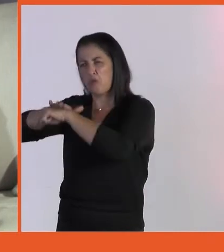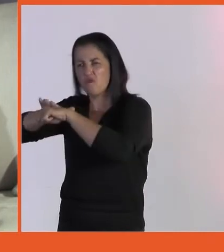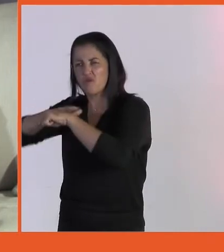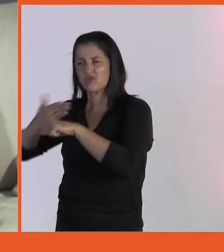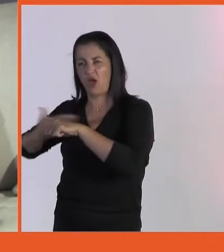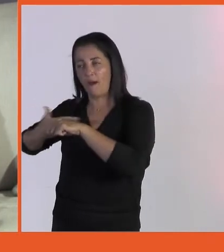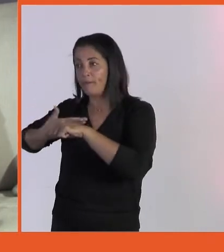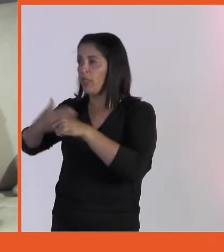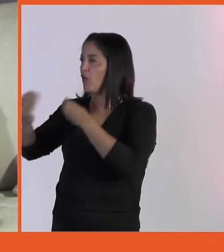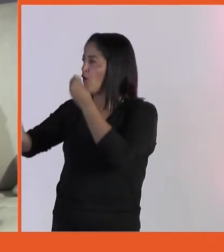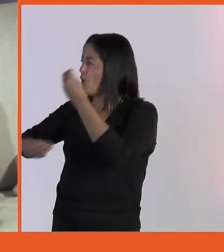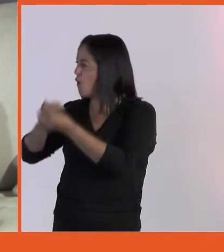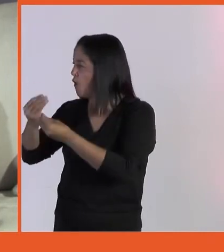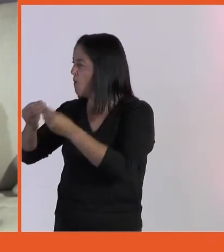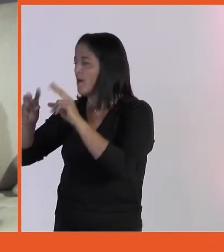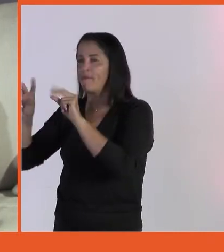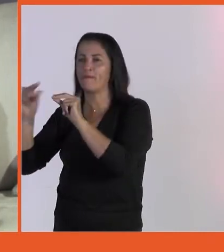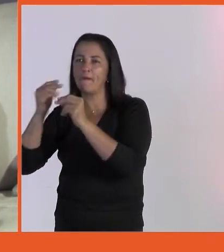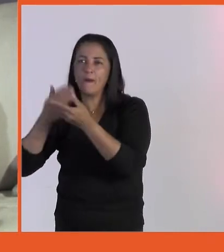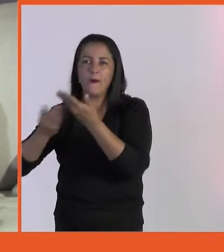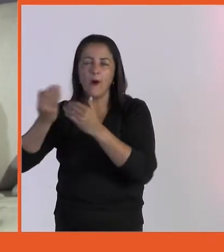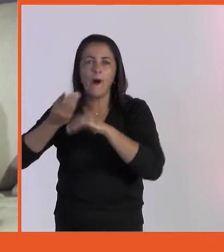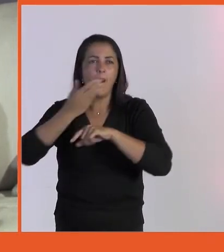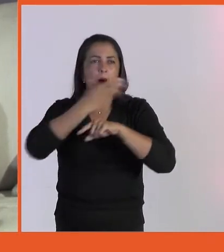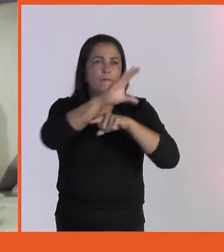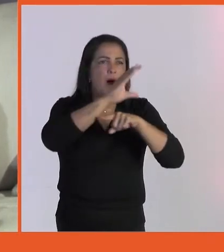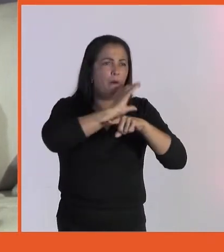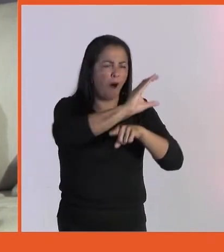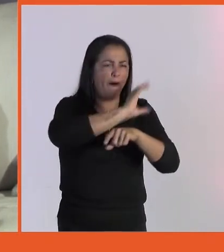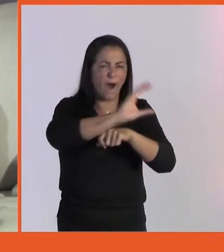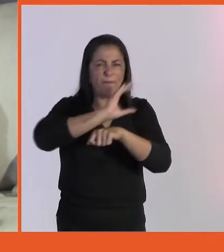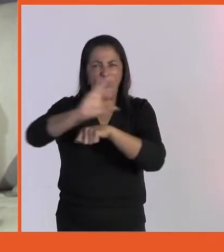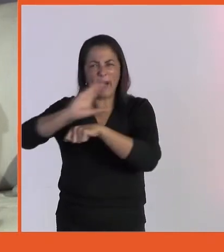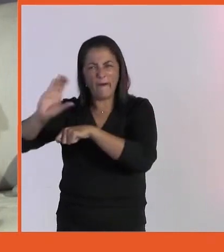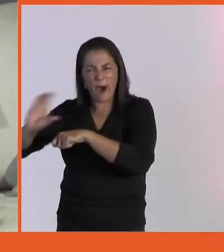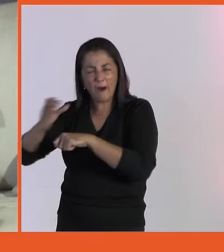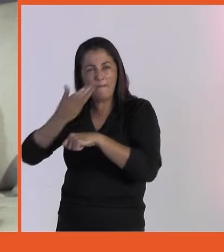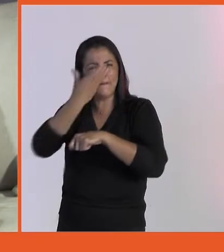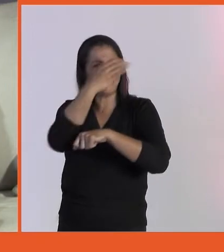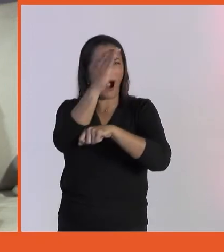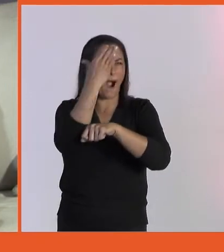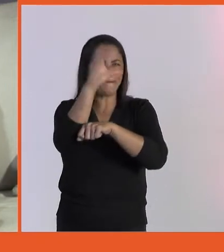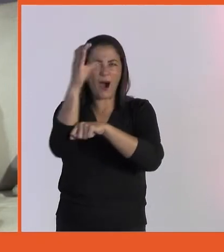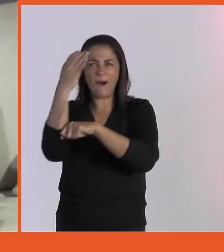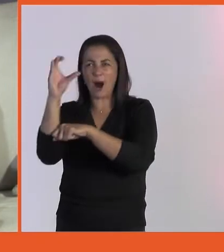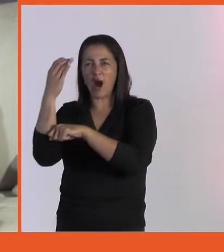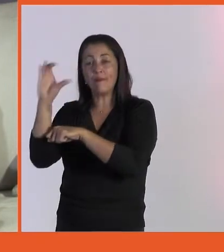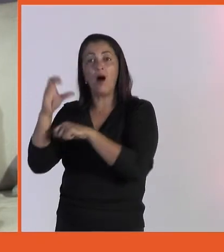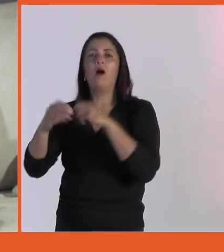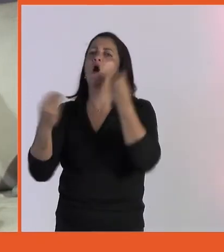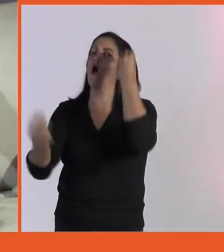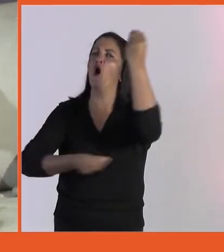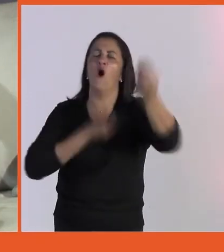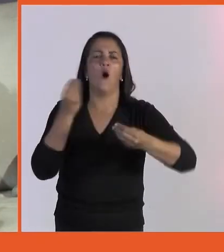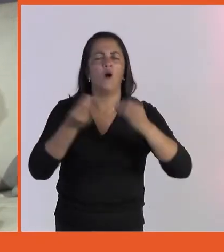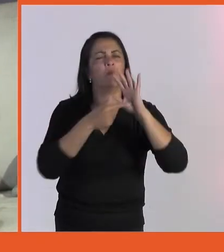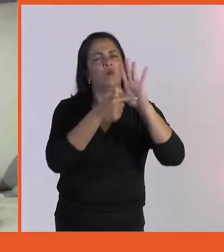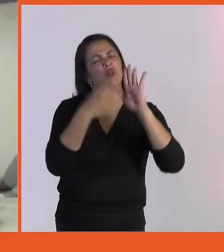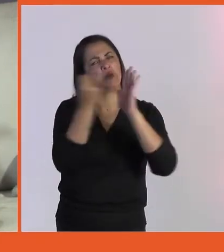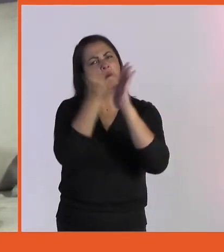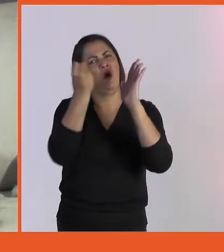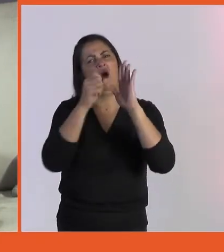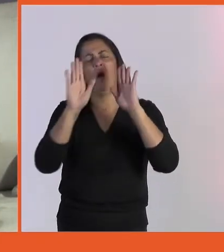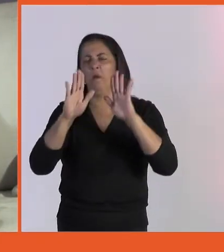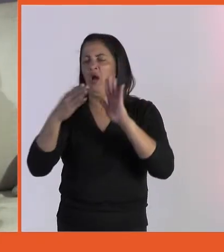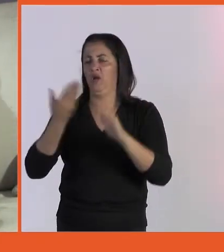você pede para as pessoas compartilharem, aí... Eu não faço isso. Não gosto de fazer isso. Por que não, gente? Porque, assim, é você